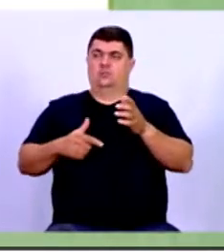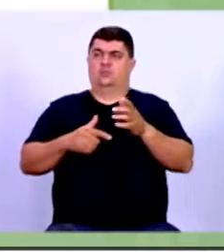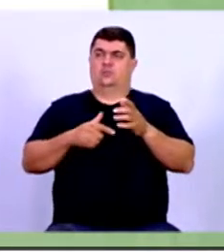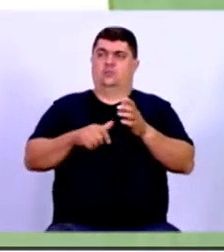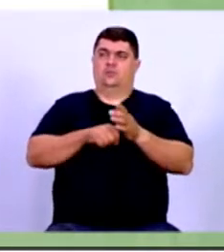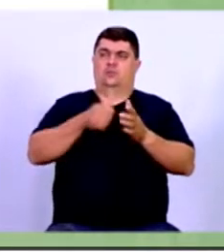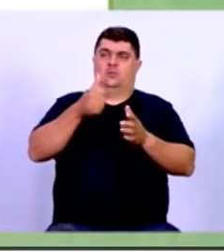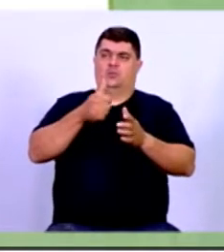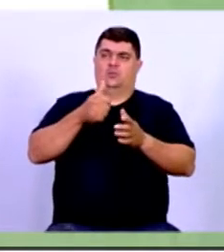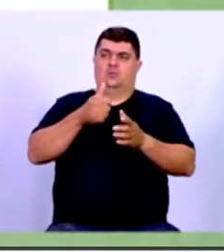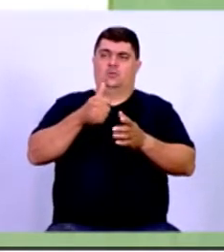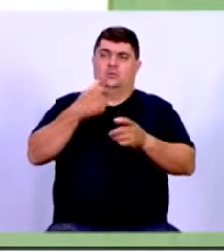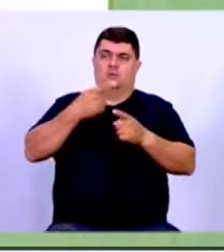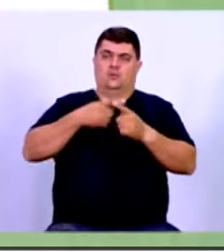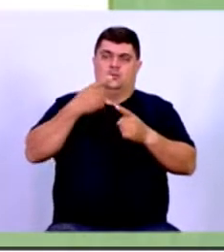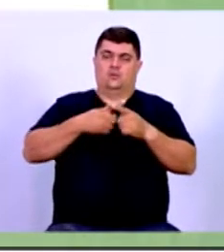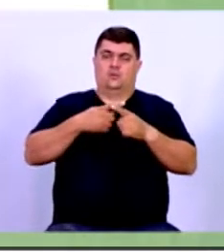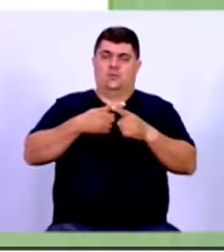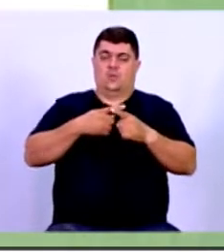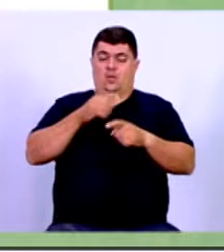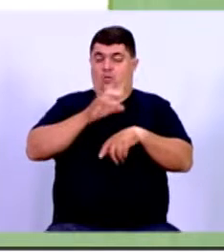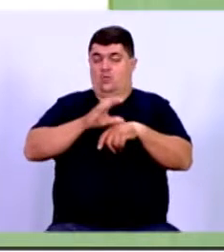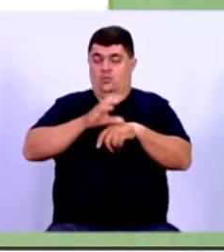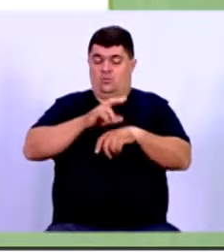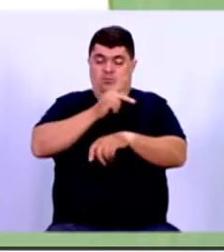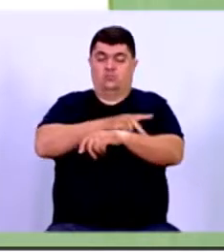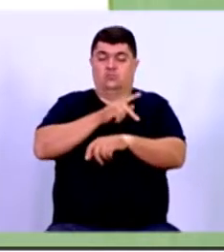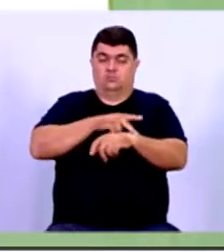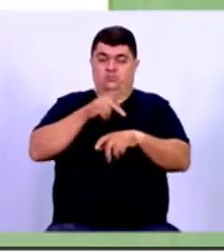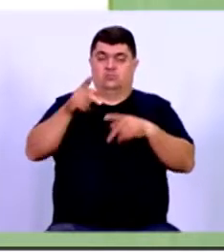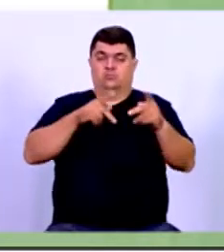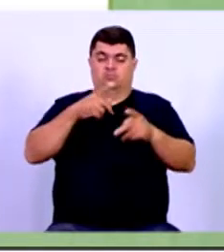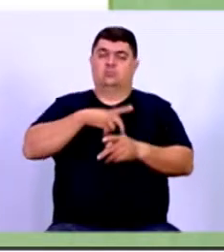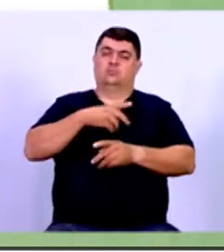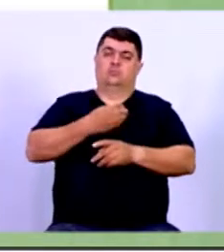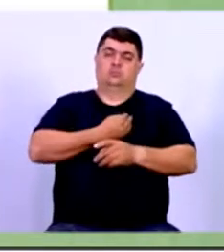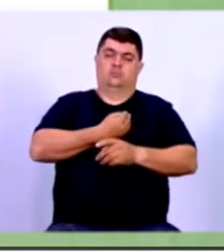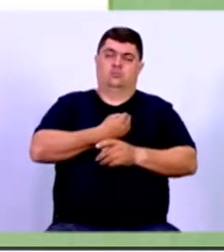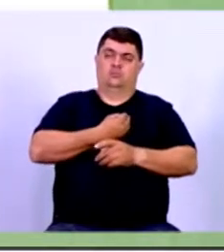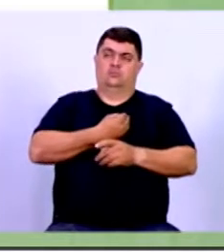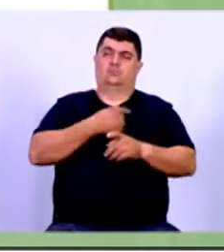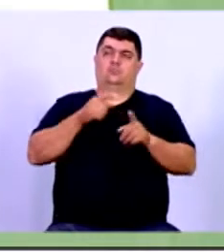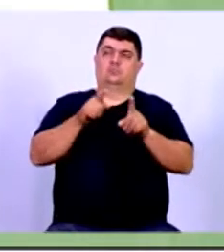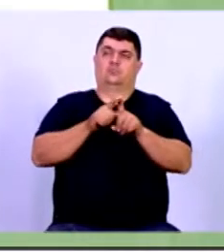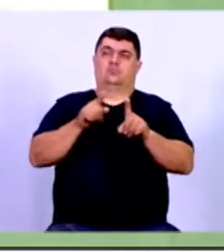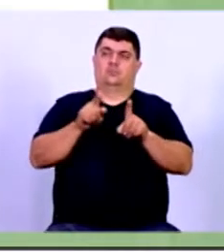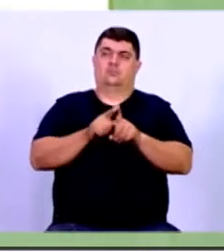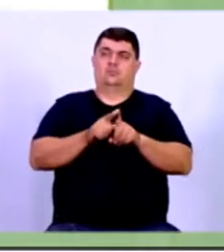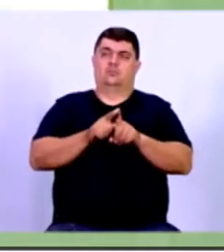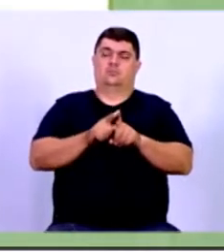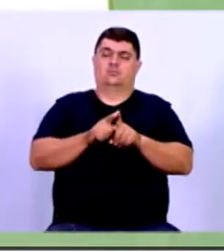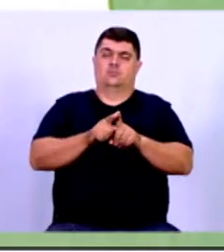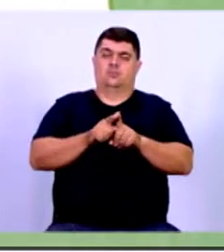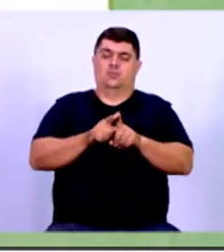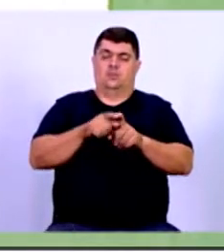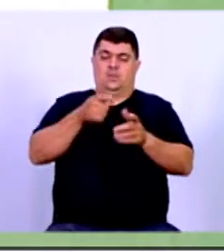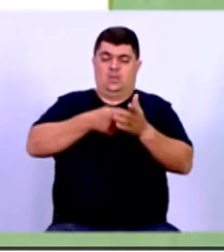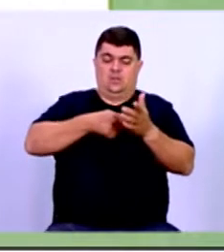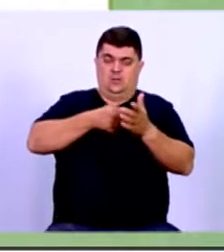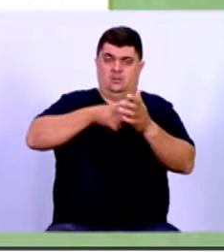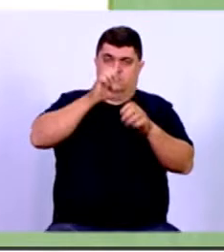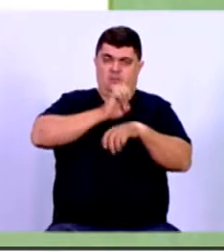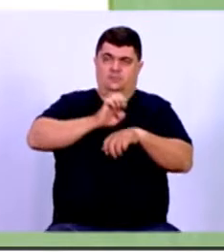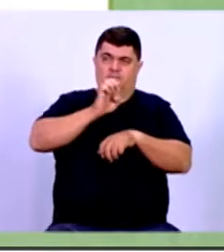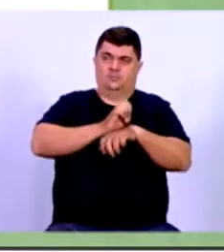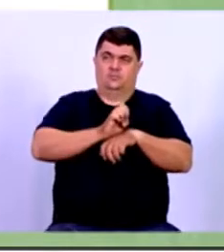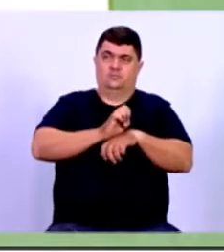primeiro, ele é obrigatório porque o curso prevê como requisito para certificar. E, além disso, quando você tem o estágio obrigatório,